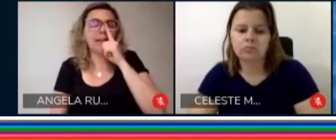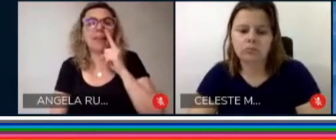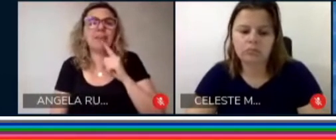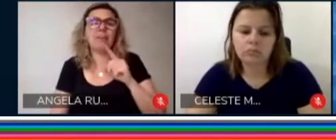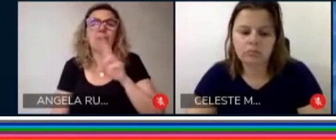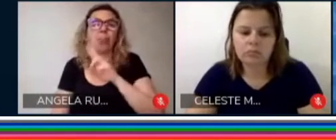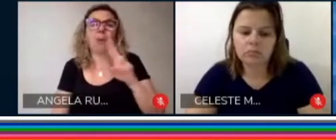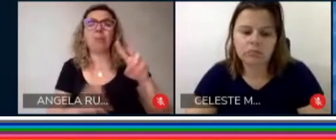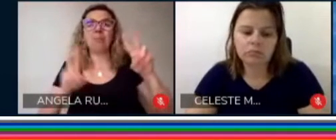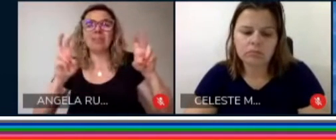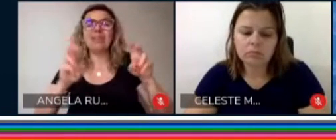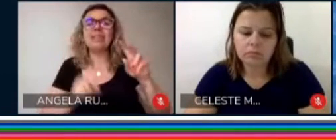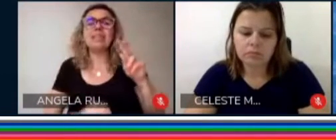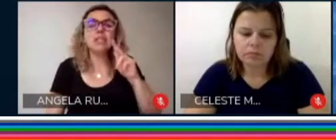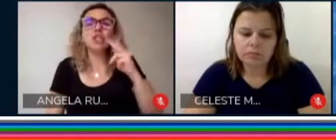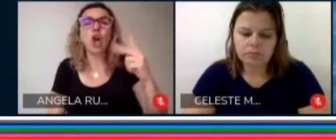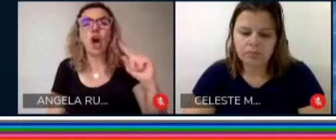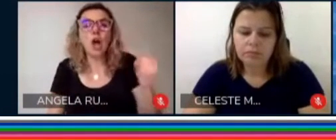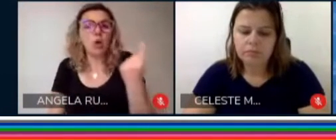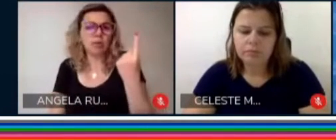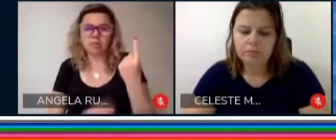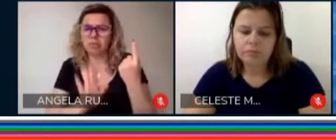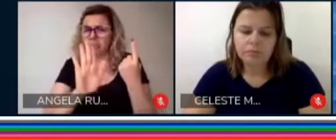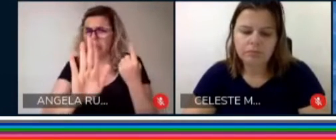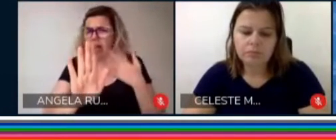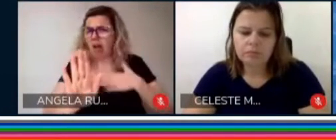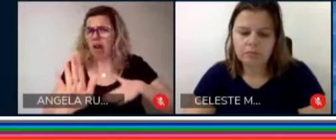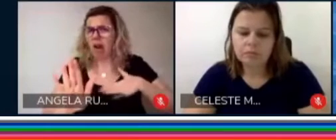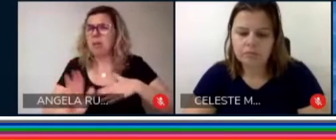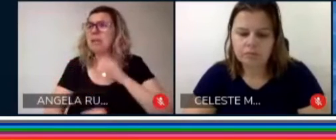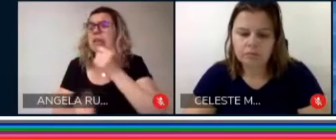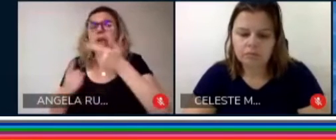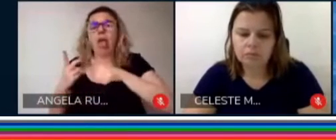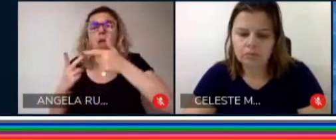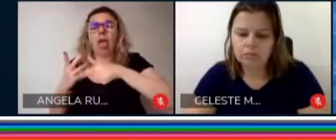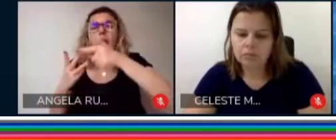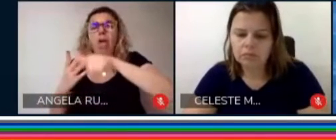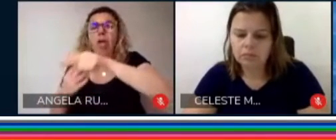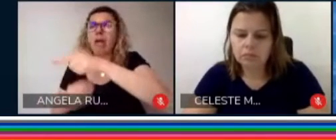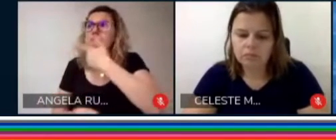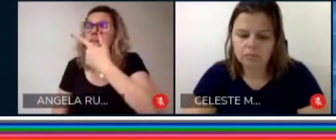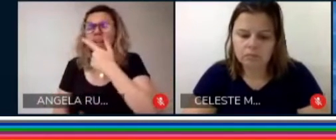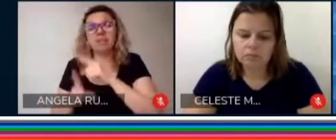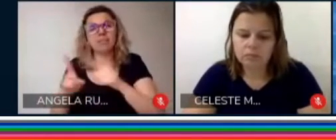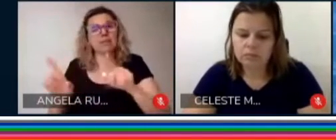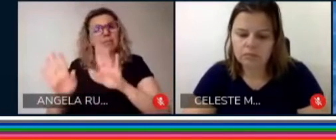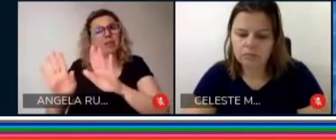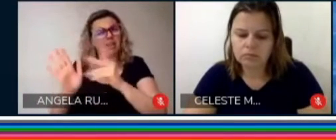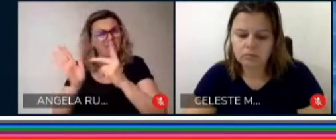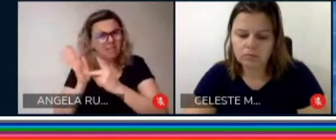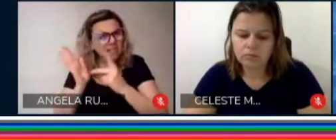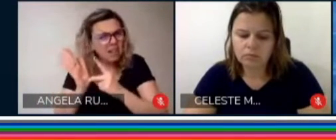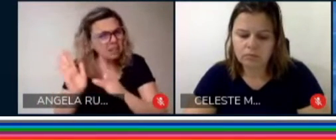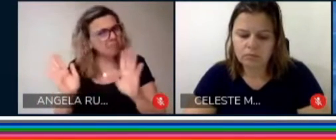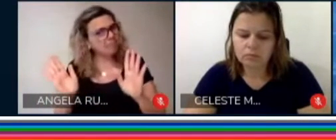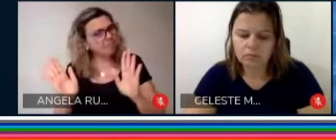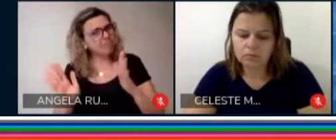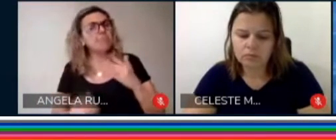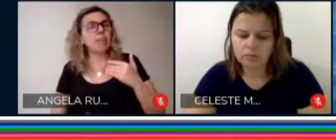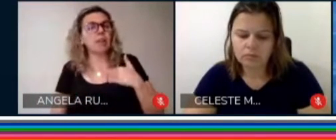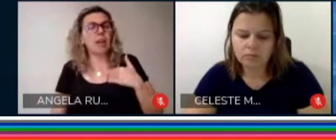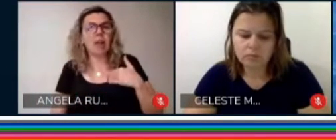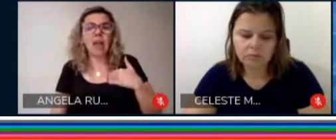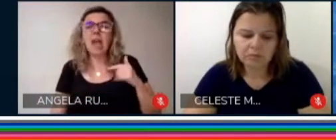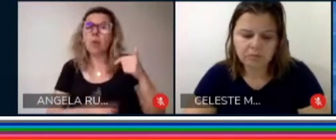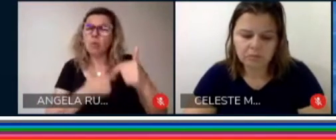única e de buscar, por mais que uma coisa esteja sendo muito reproduzida, será que ela é real, né? Então, e aí eu vou dedicar o meu